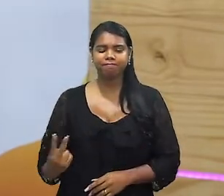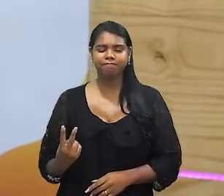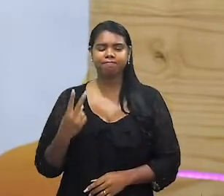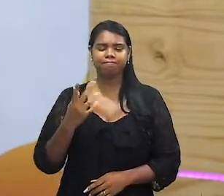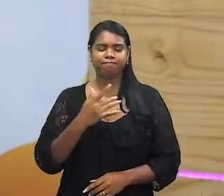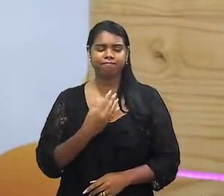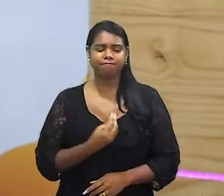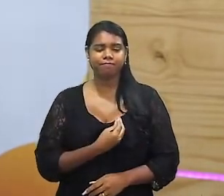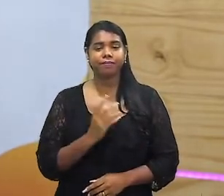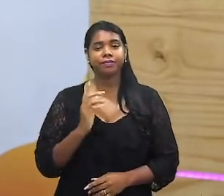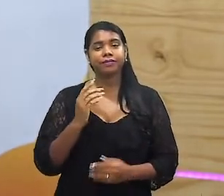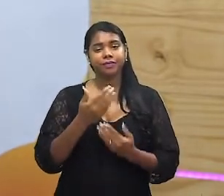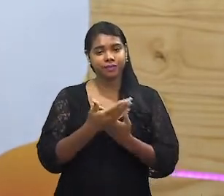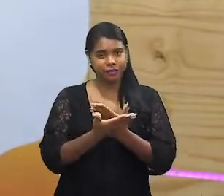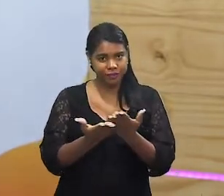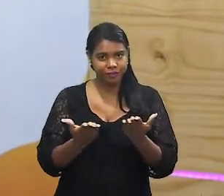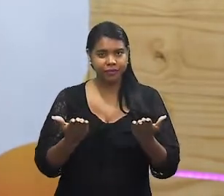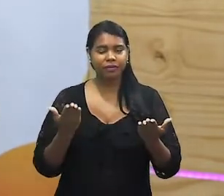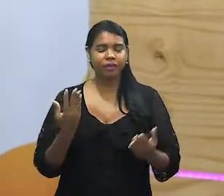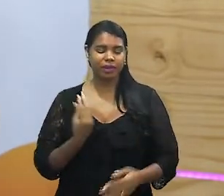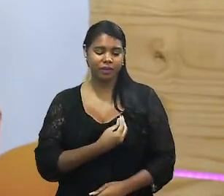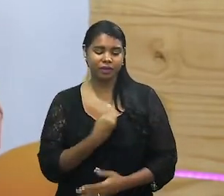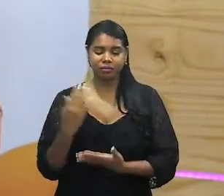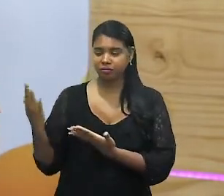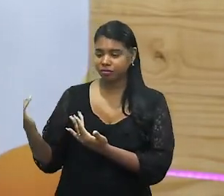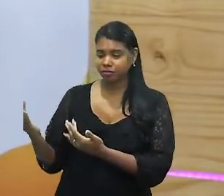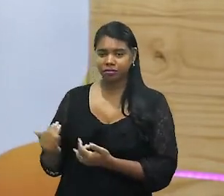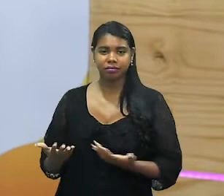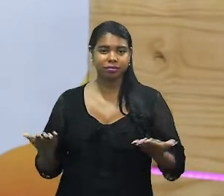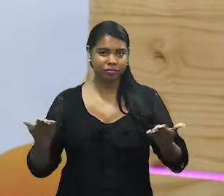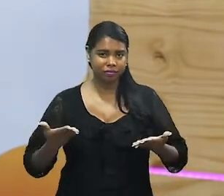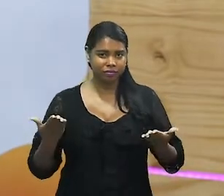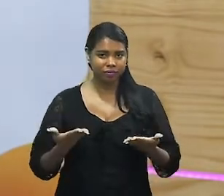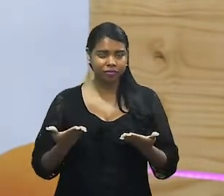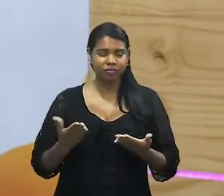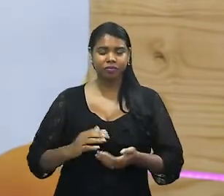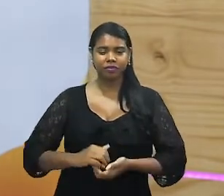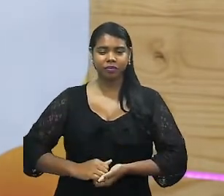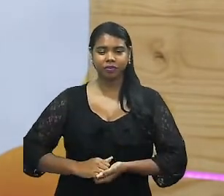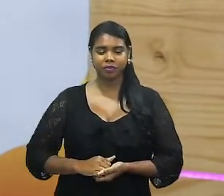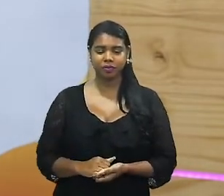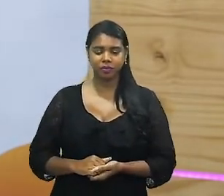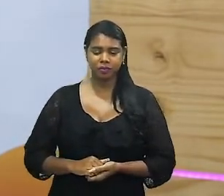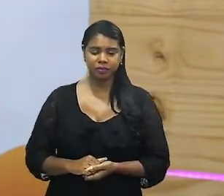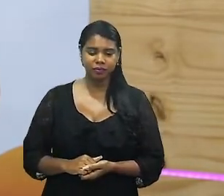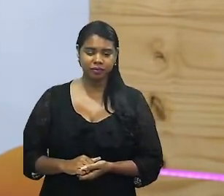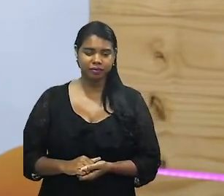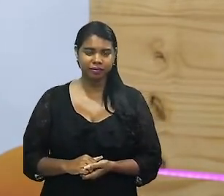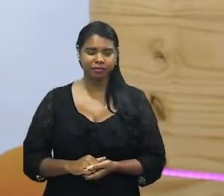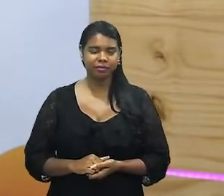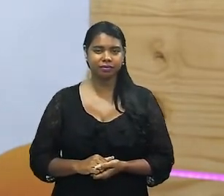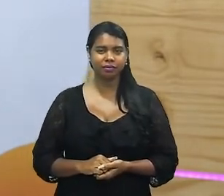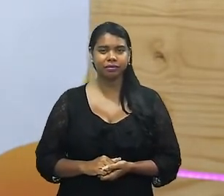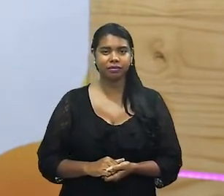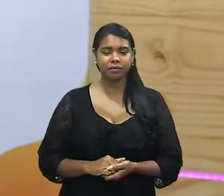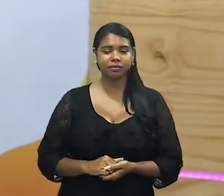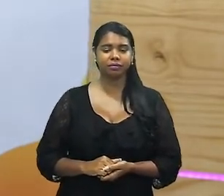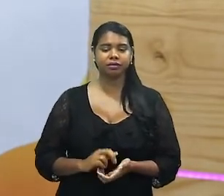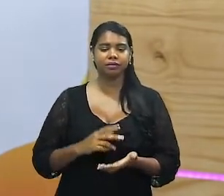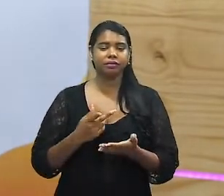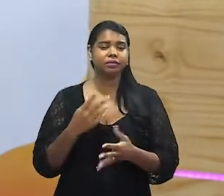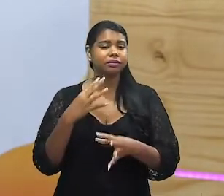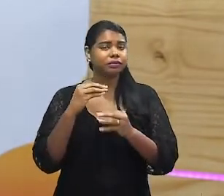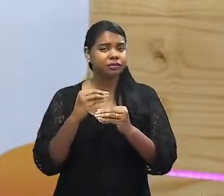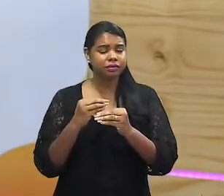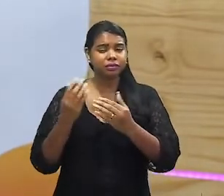no caso, vocês que estão, né, vivenciando a adolescência no momento, as juventudes, estão interpelados, não é? Aí